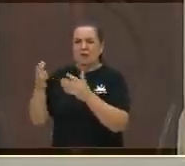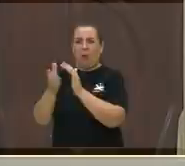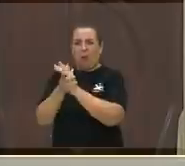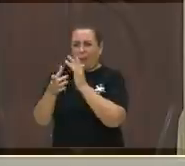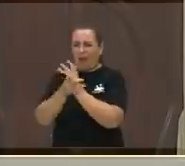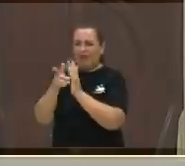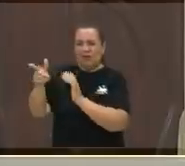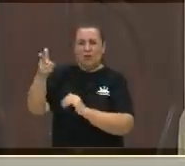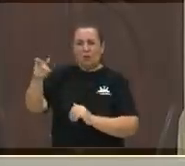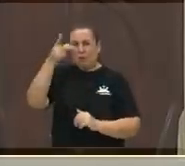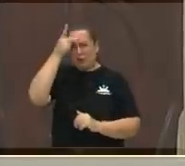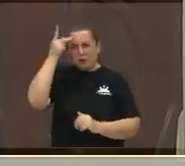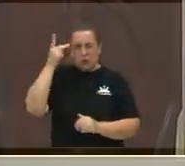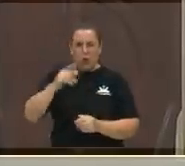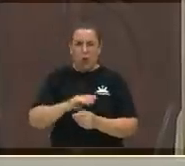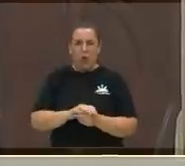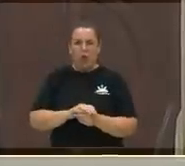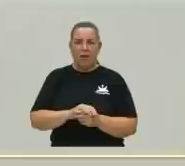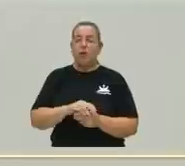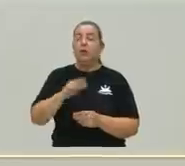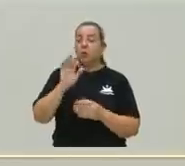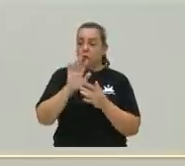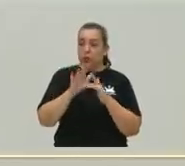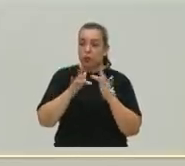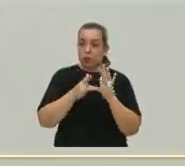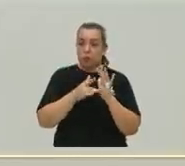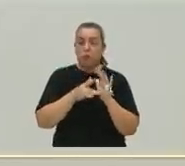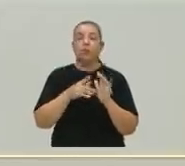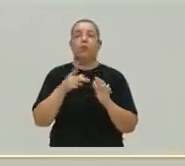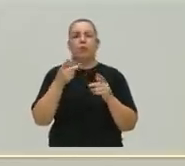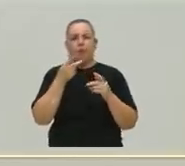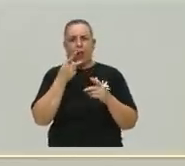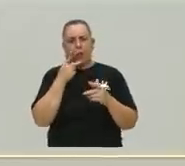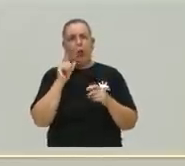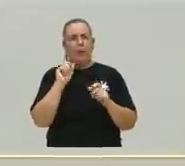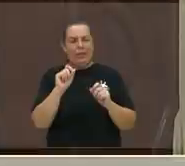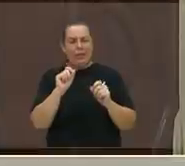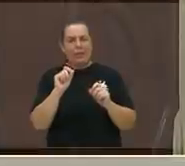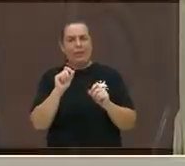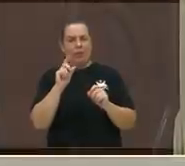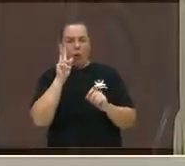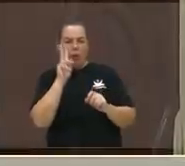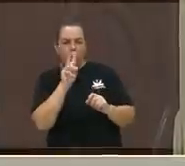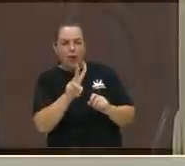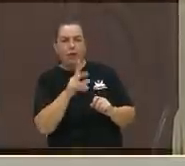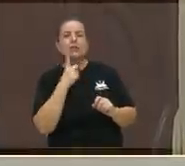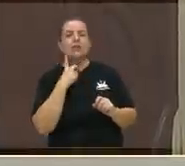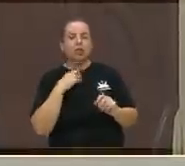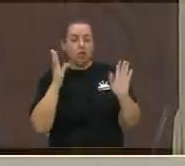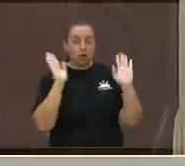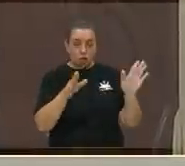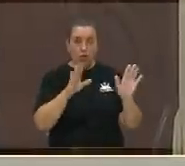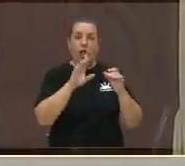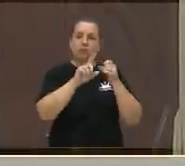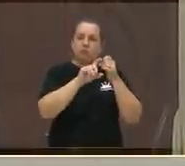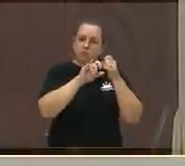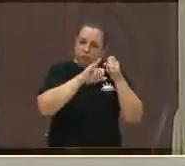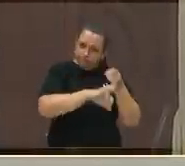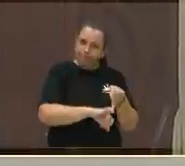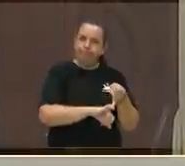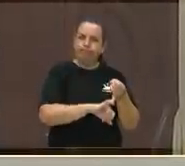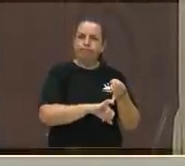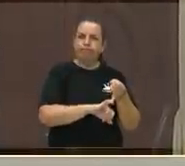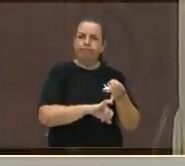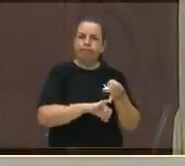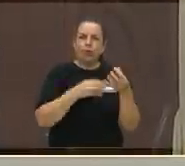o nosso senhor foi claro aquele que olhar e desejar já cometeu adultério como está o seu